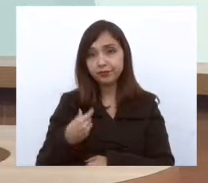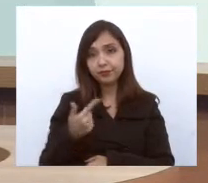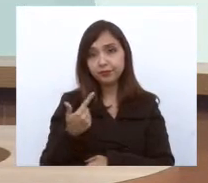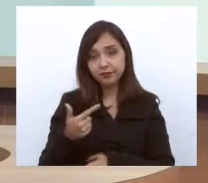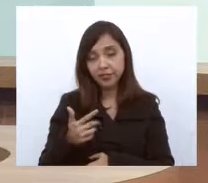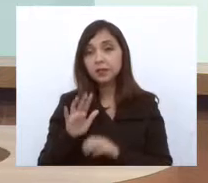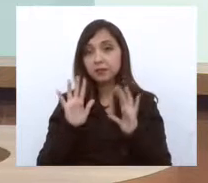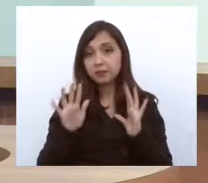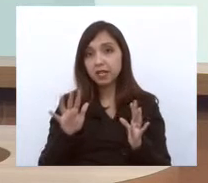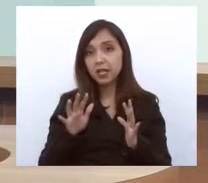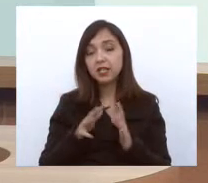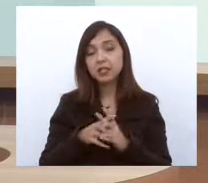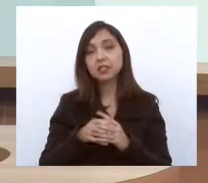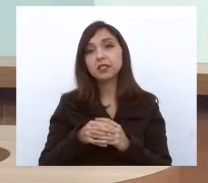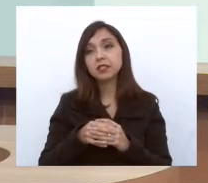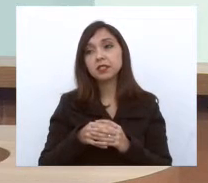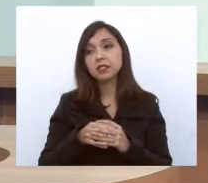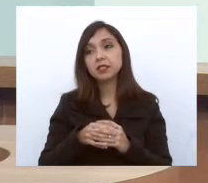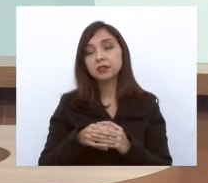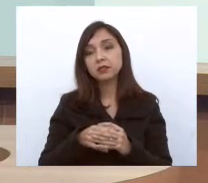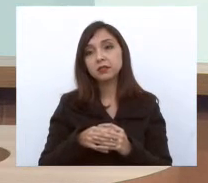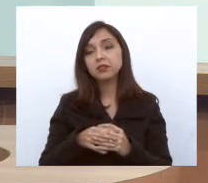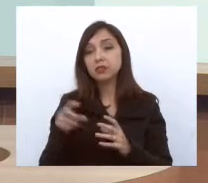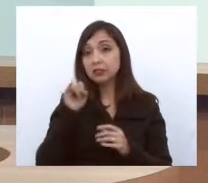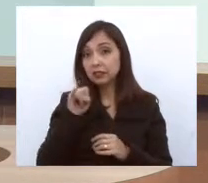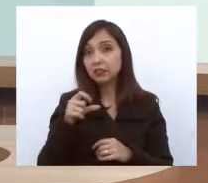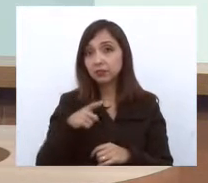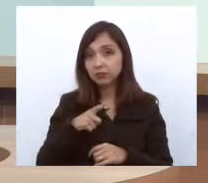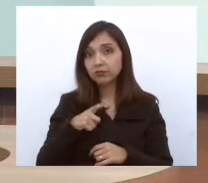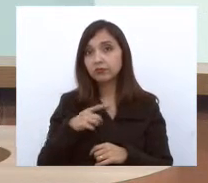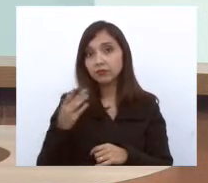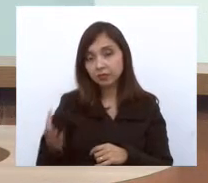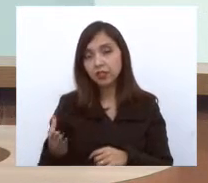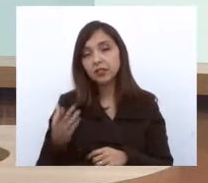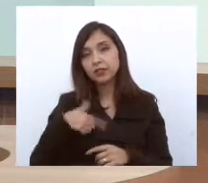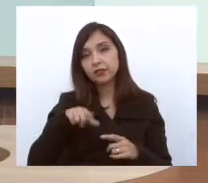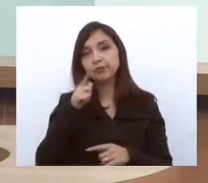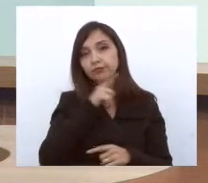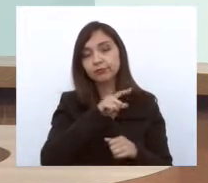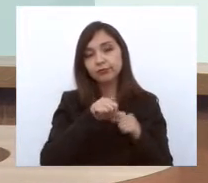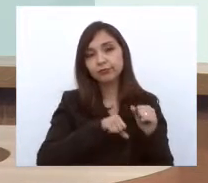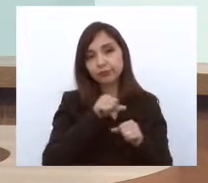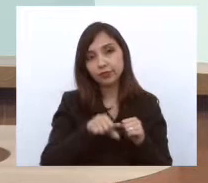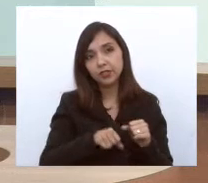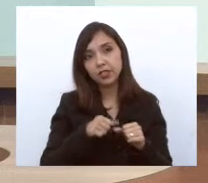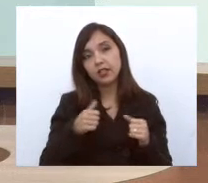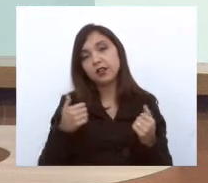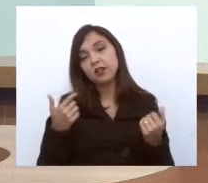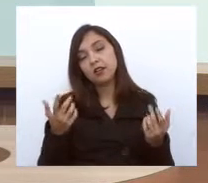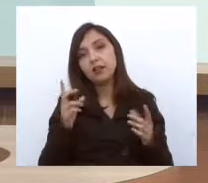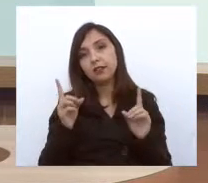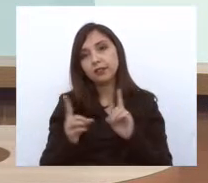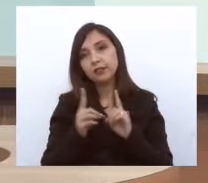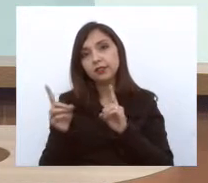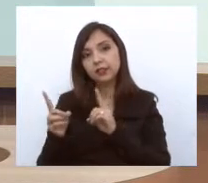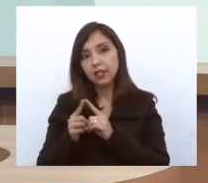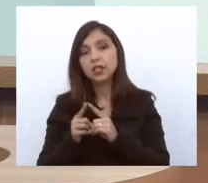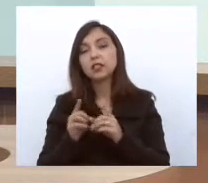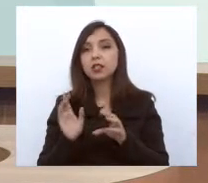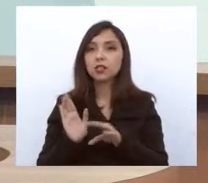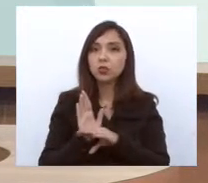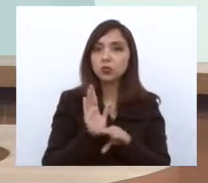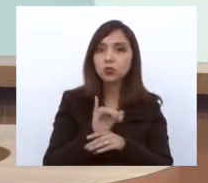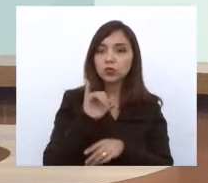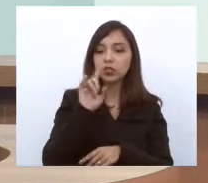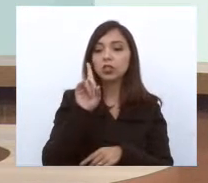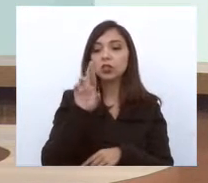transformar vinho em água. Se tivéssemos, nós assim faríamos. Mas se tivermos como atender, colocar